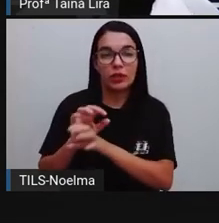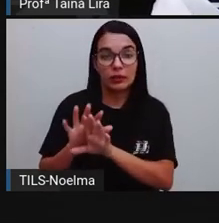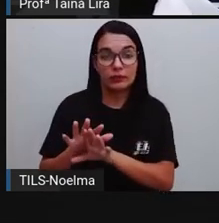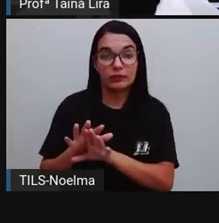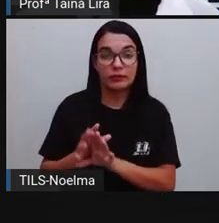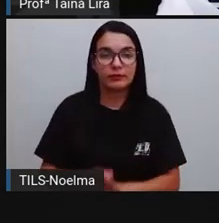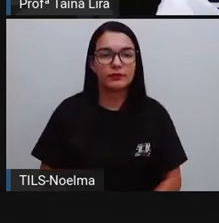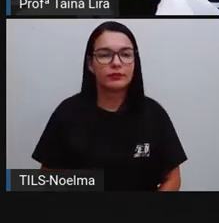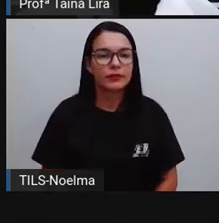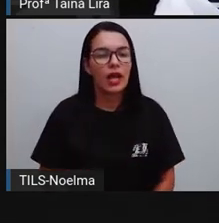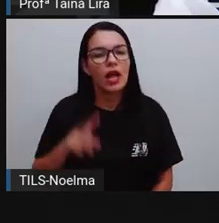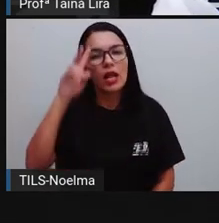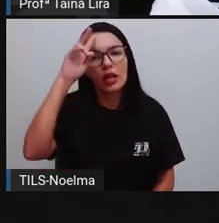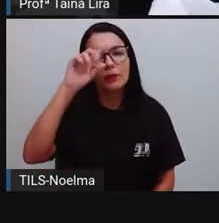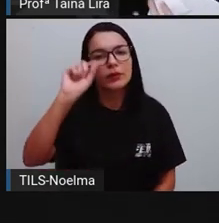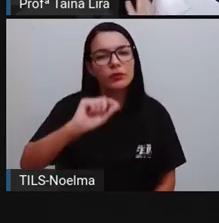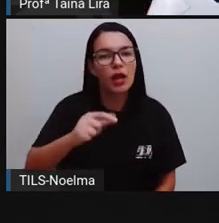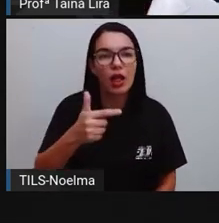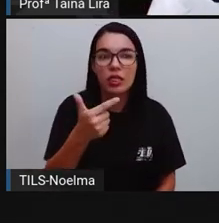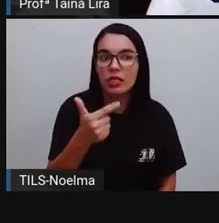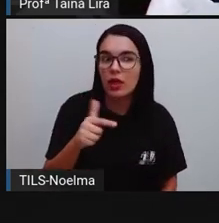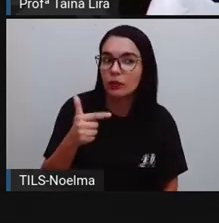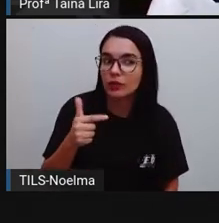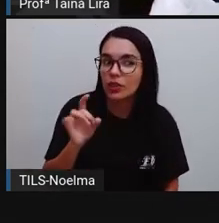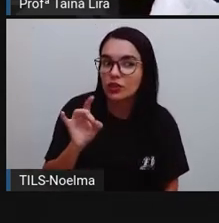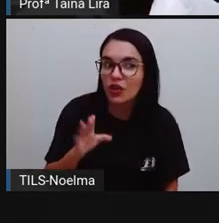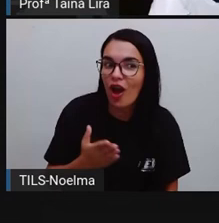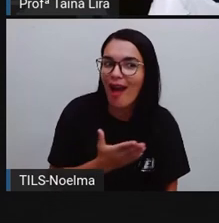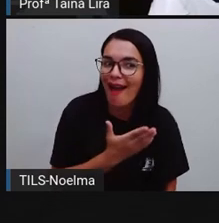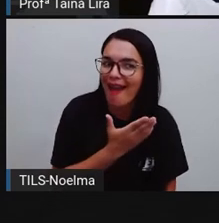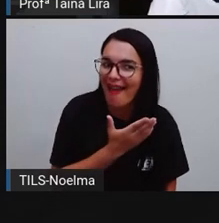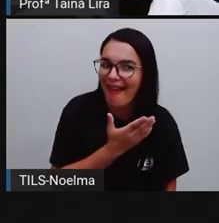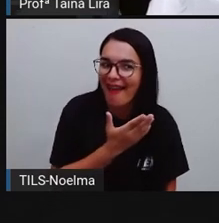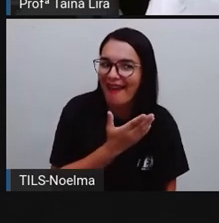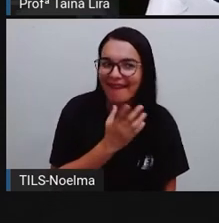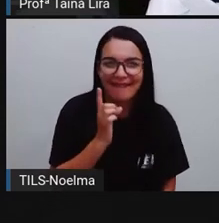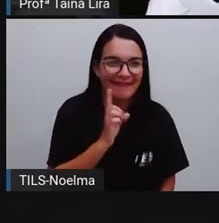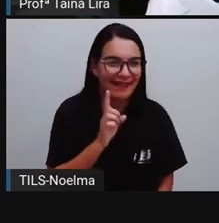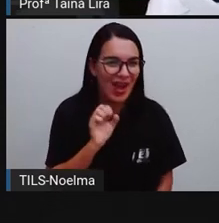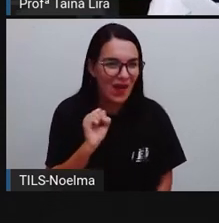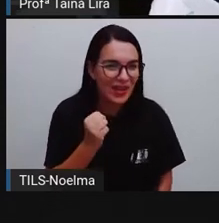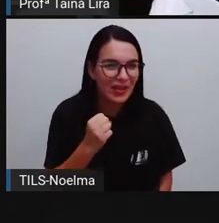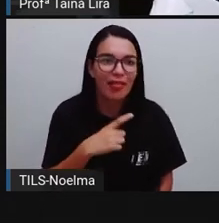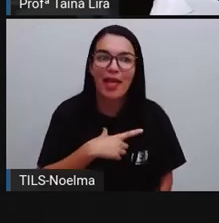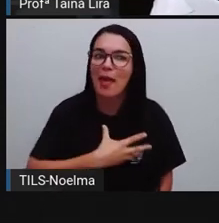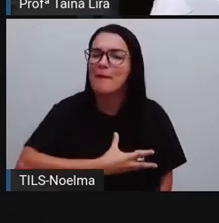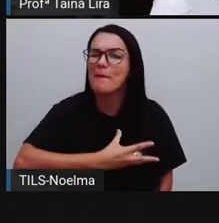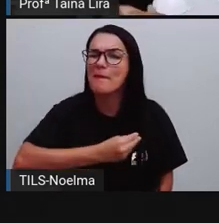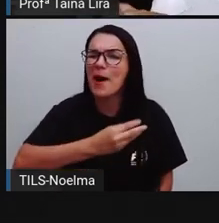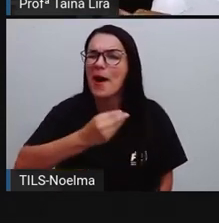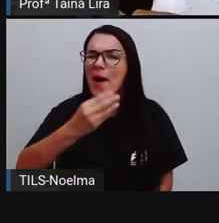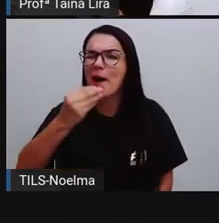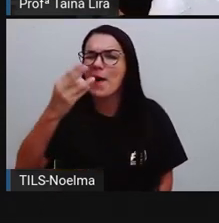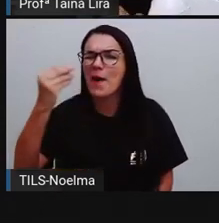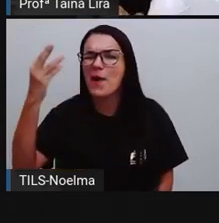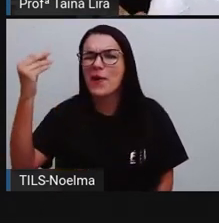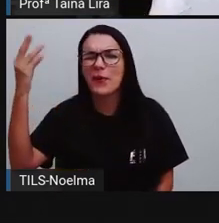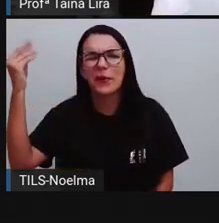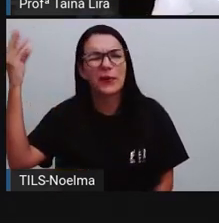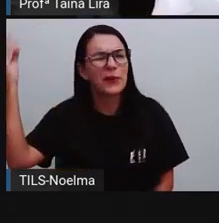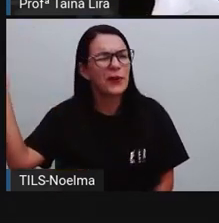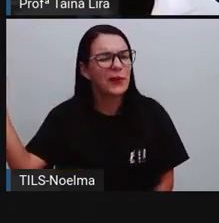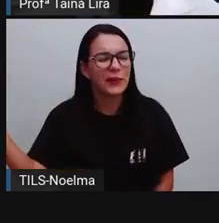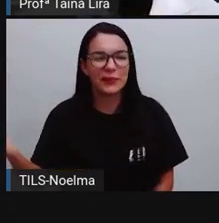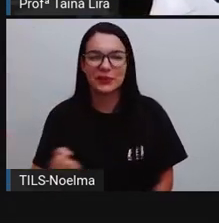deixa até a pro voltar para vocês ele não existem somente esses números aí qualquer exame oito a gente poderia formar